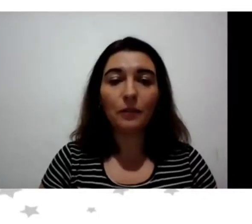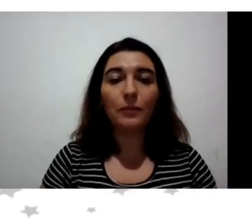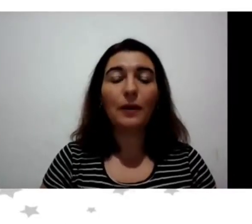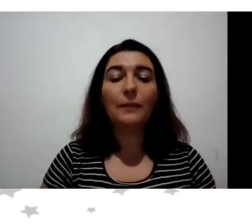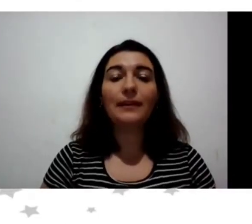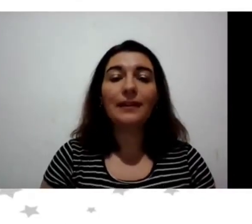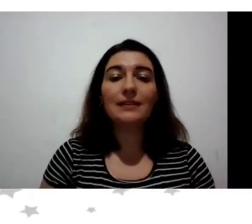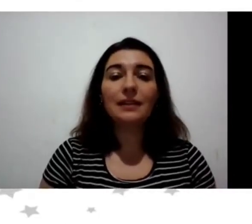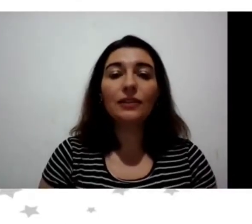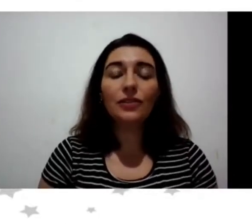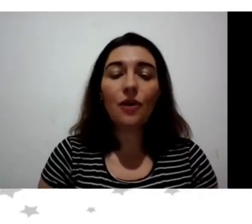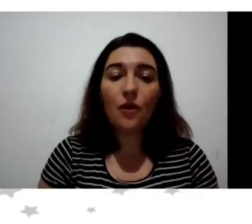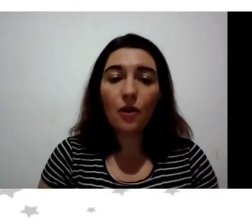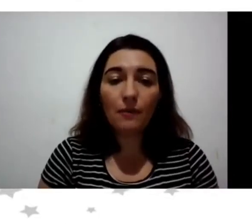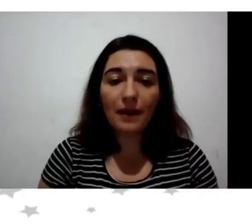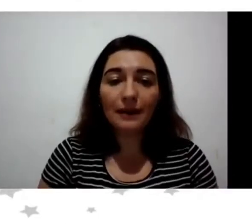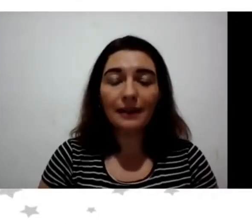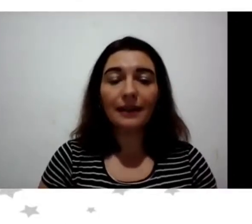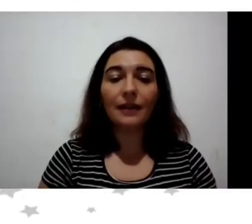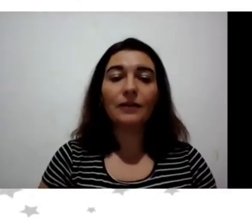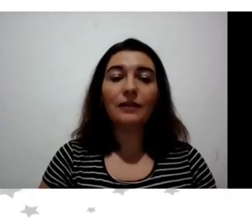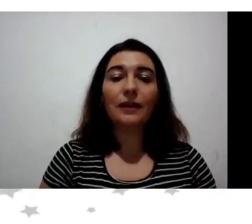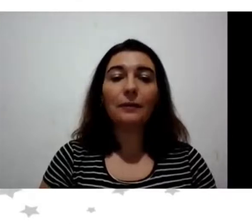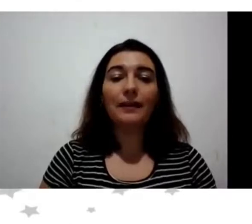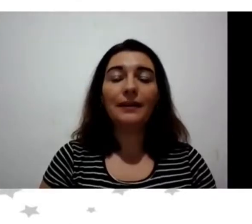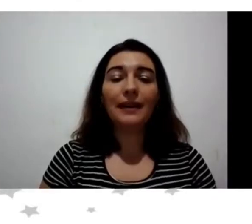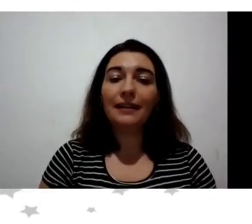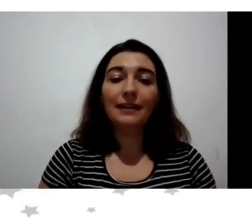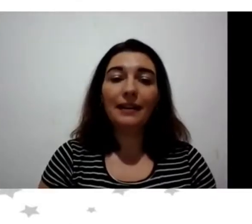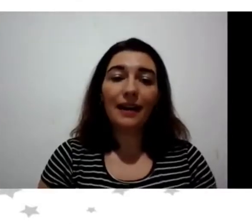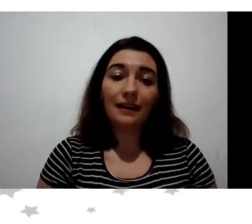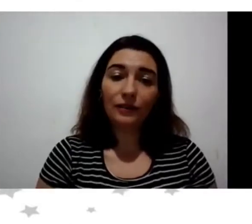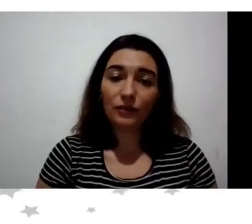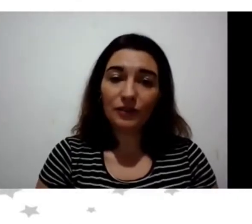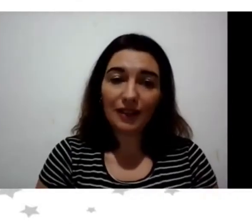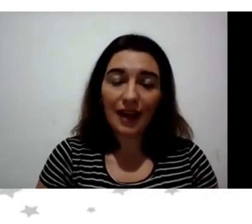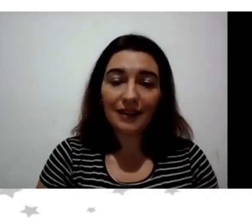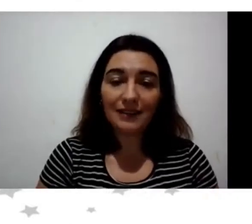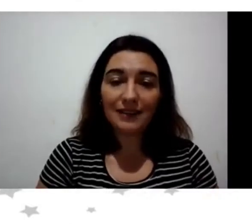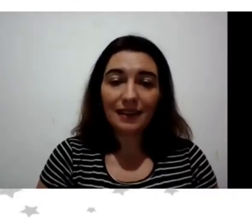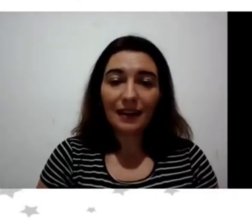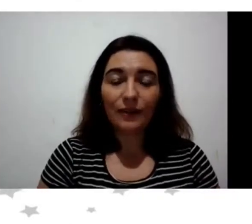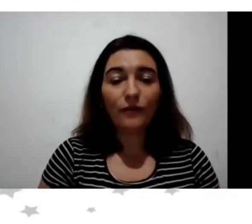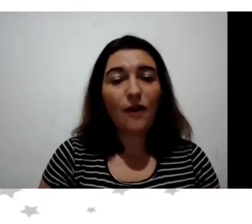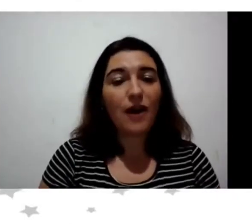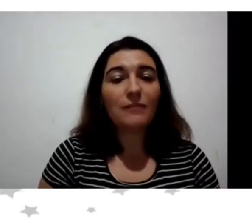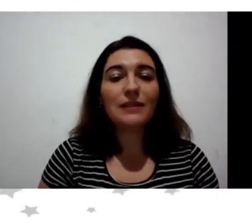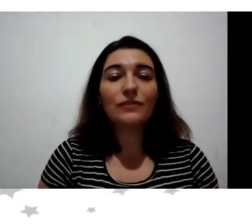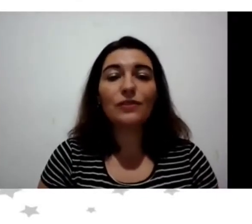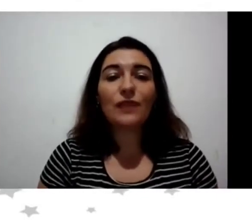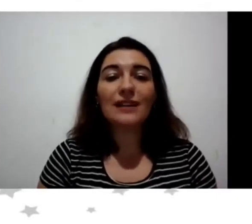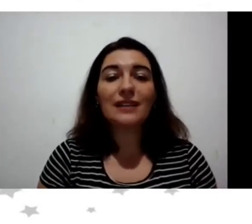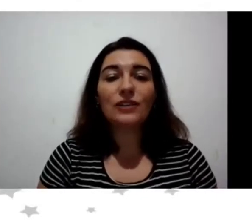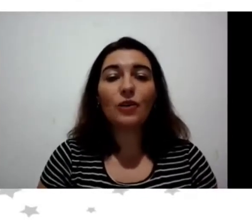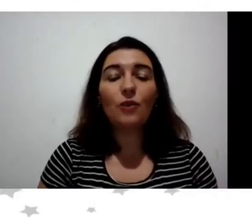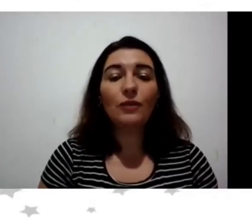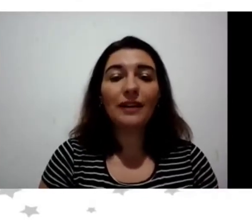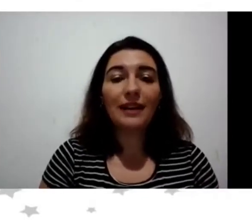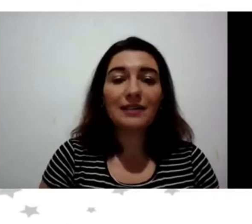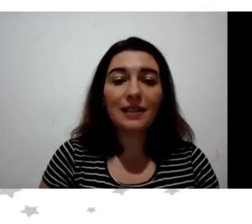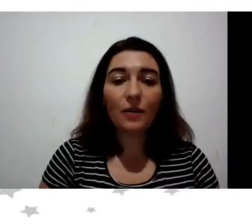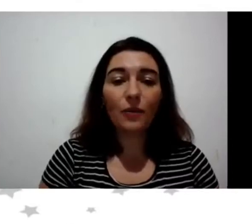idioma. Então, para eu aprender esse idioma, eu tenho que aprender aí, além dos sinais, formas visuais aí